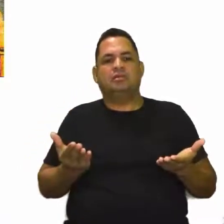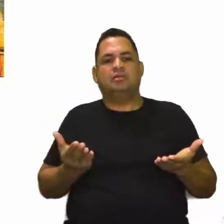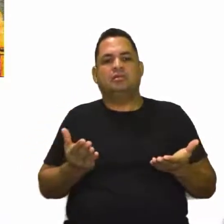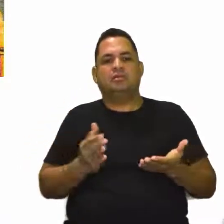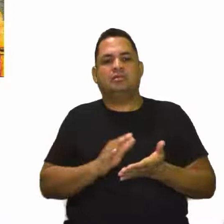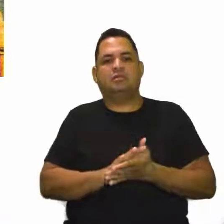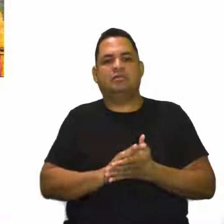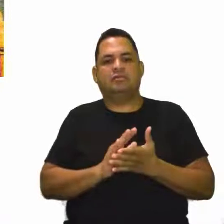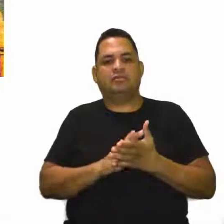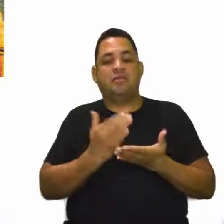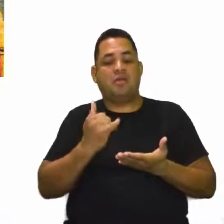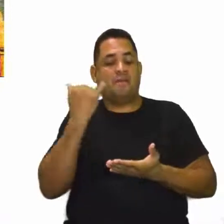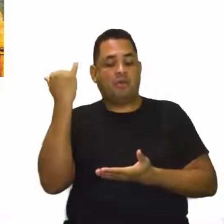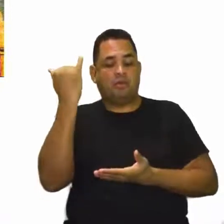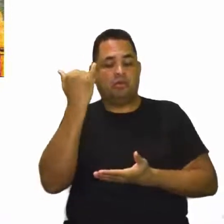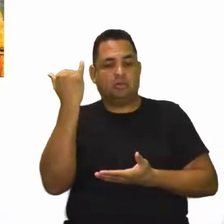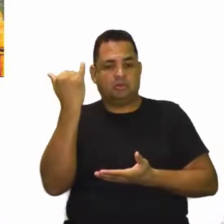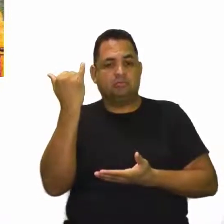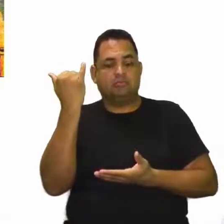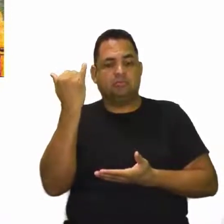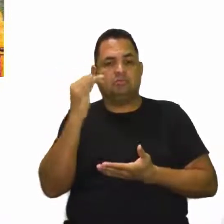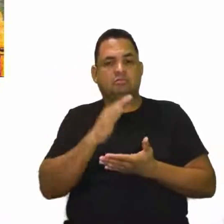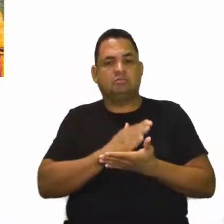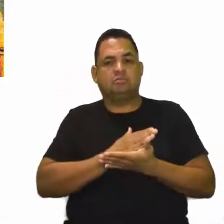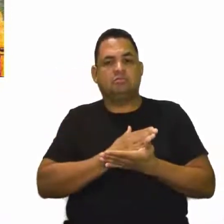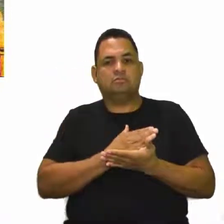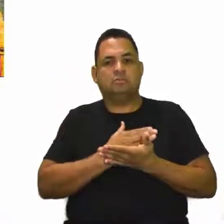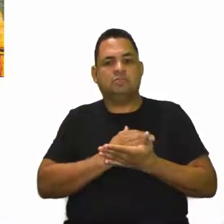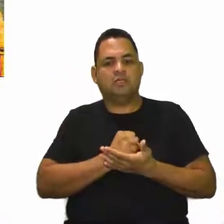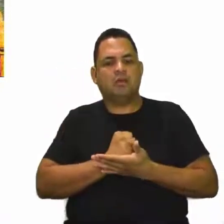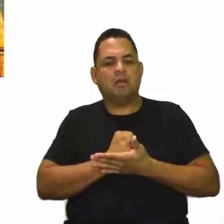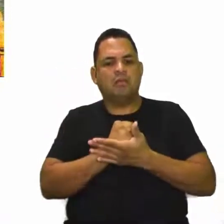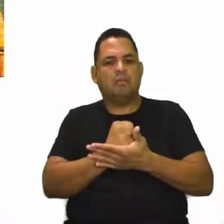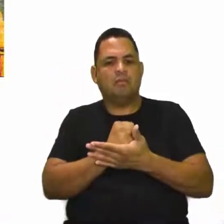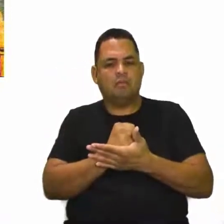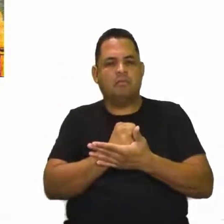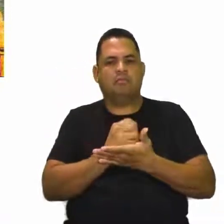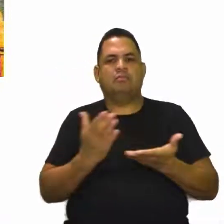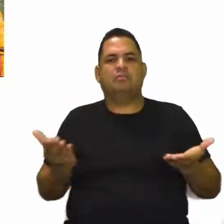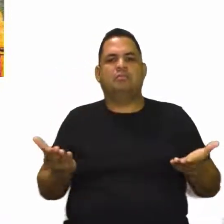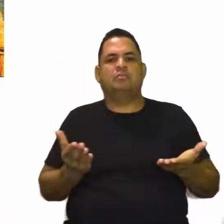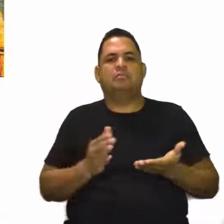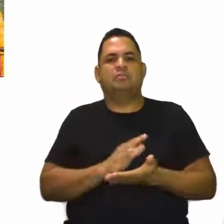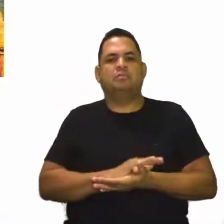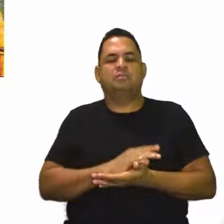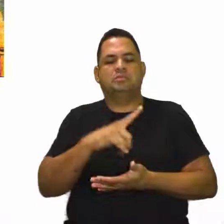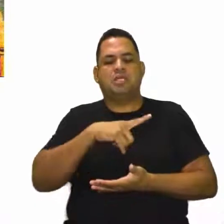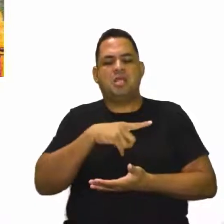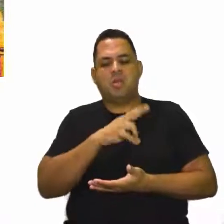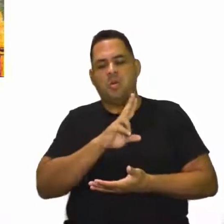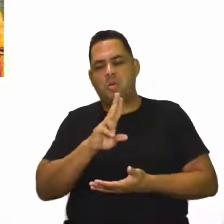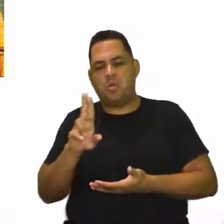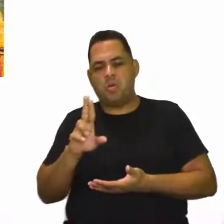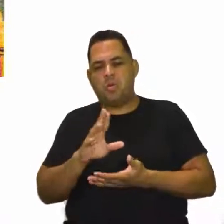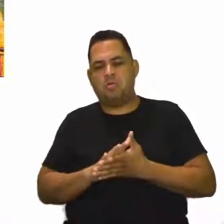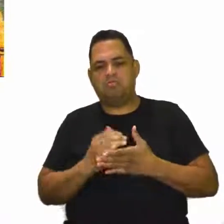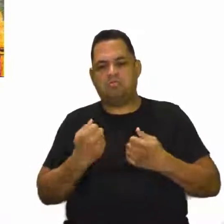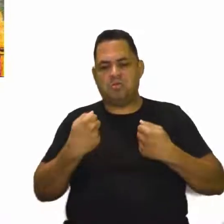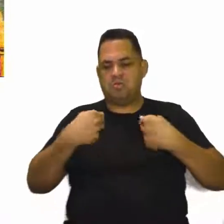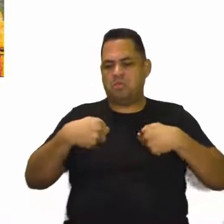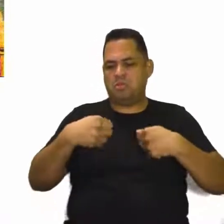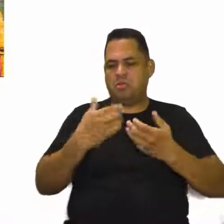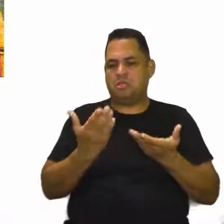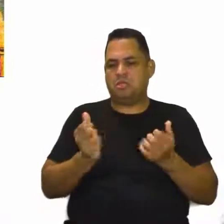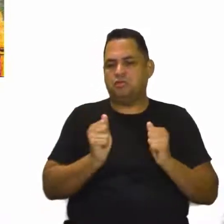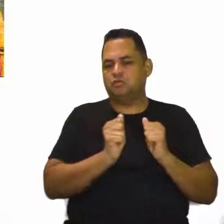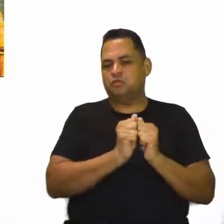a cabeça de chave, né? Ele só deu o apoio, tinha nome, tinha prestígio com o